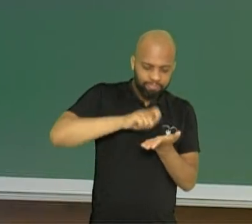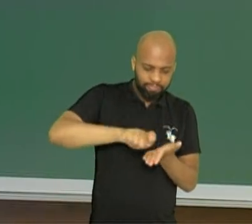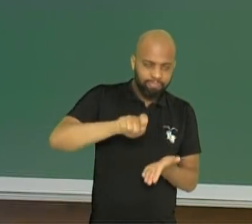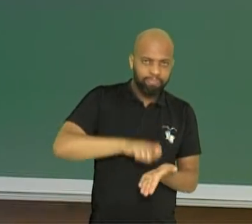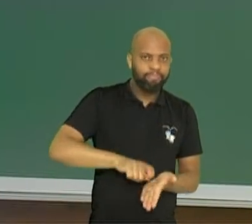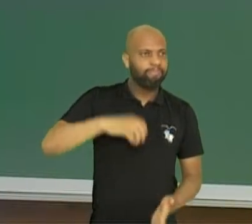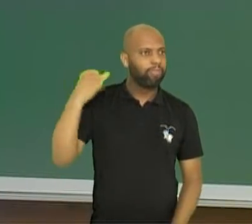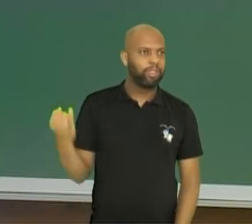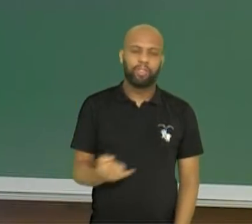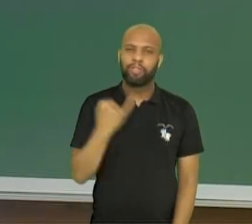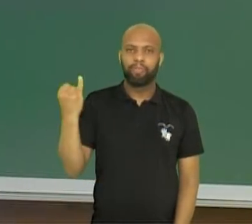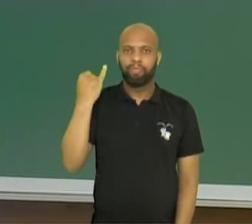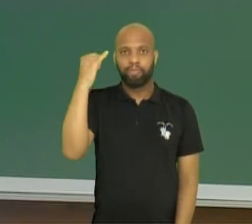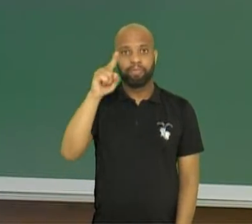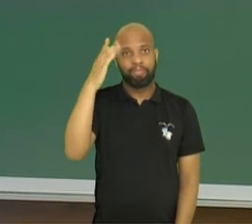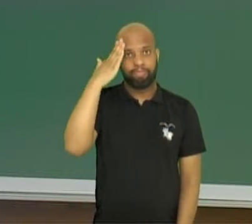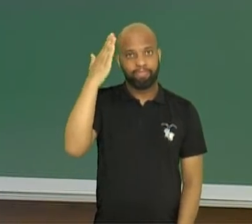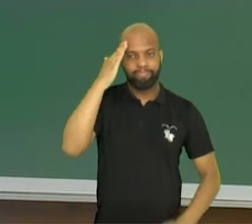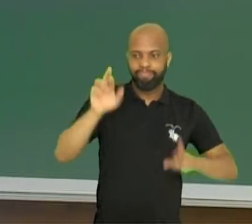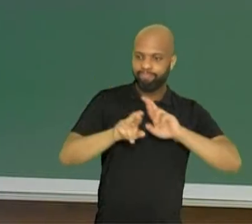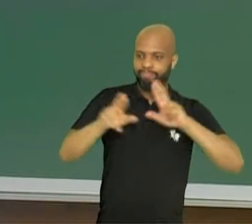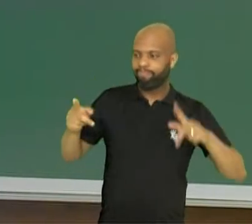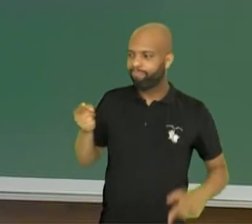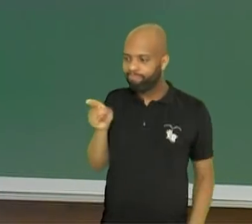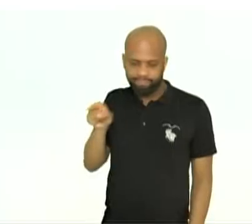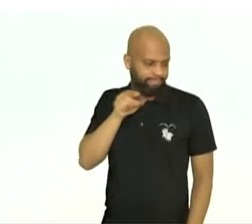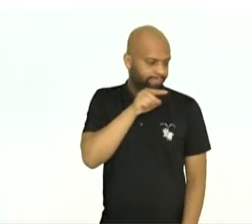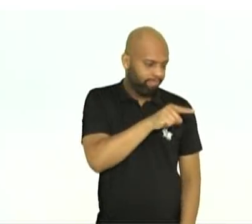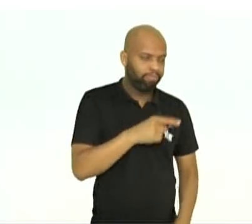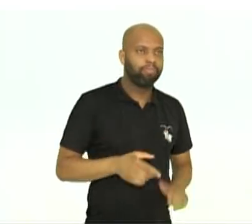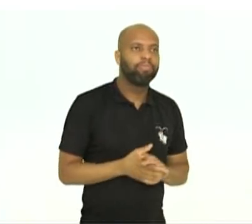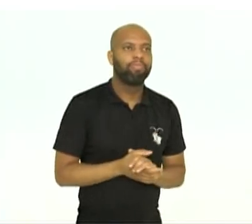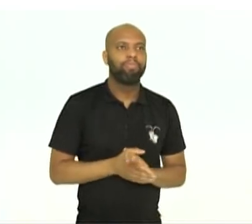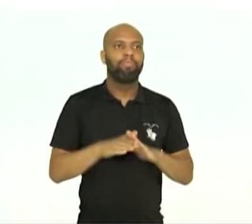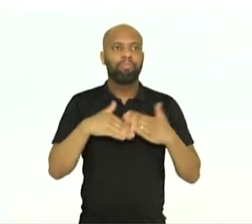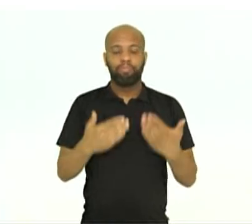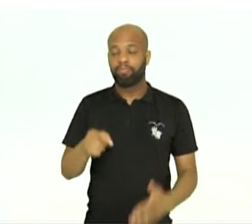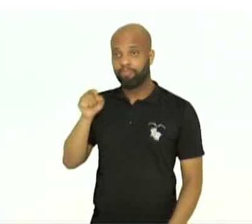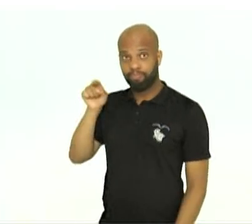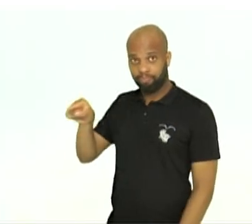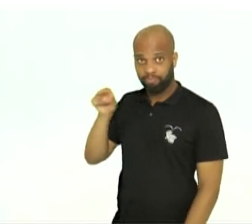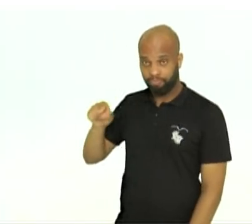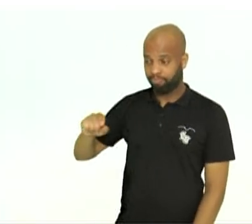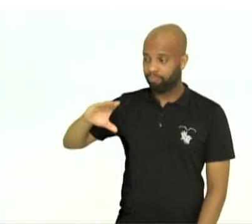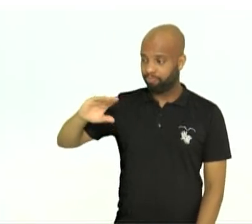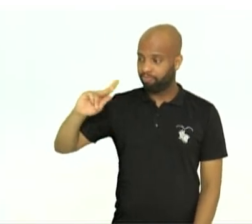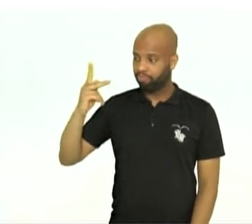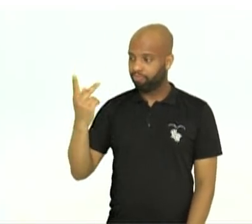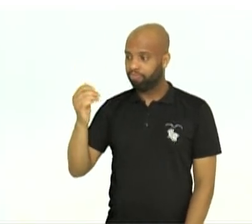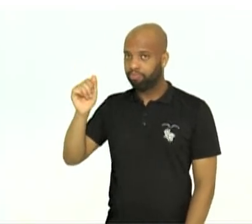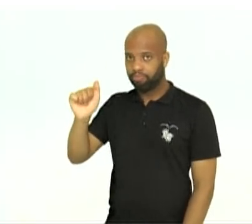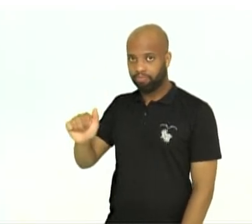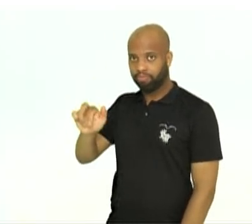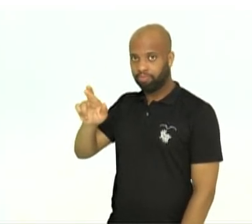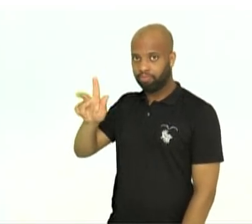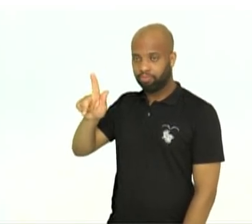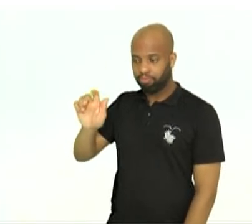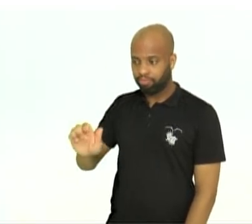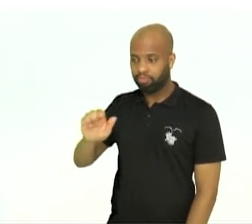isso é muito importante para os seus estudos. Enquanto a charge é marcada